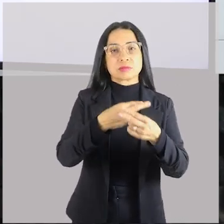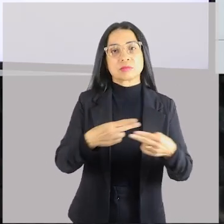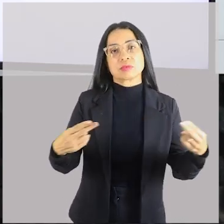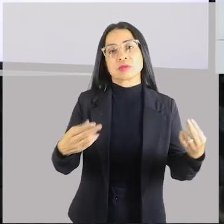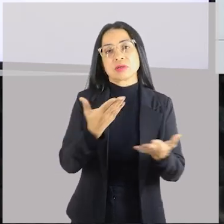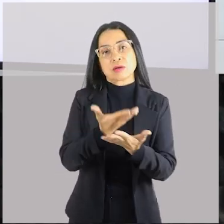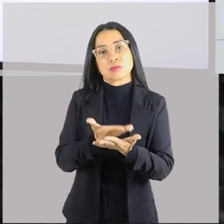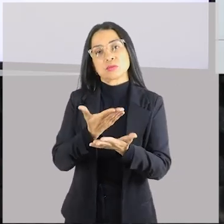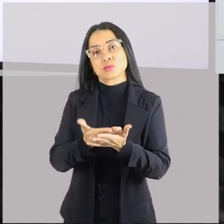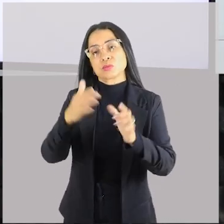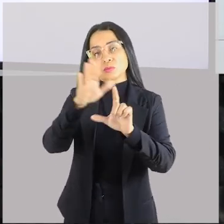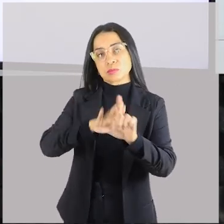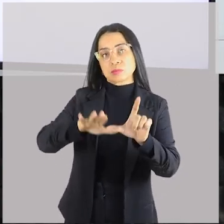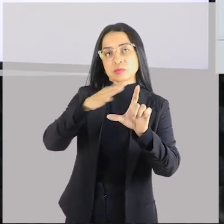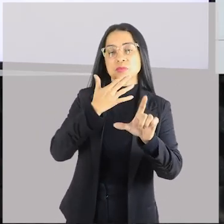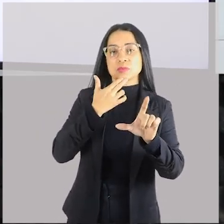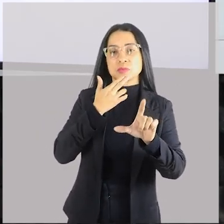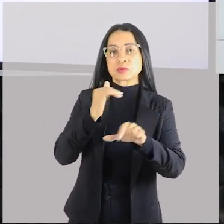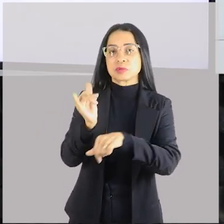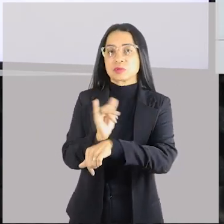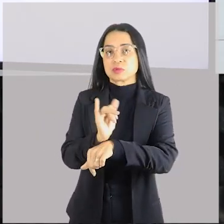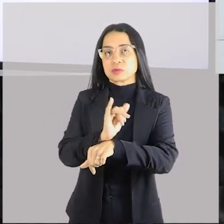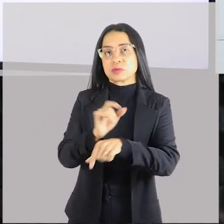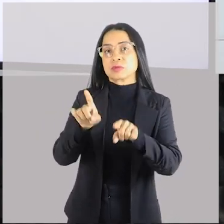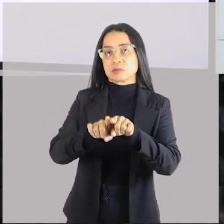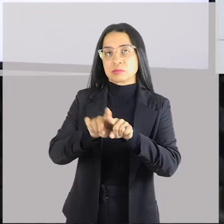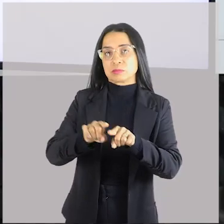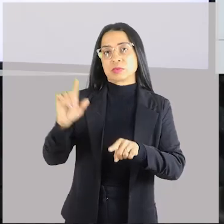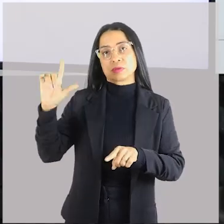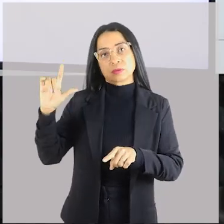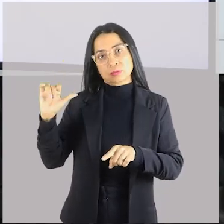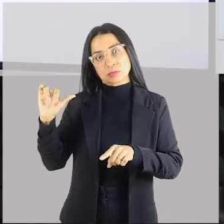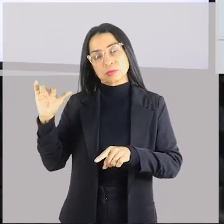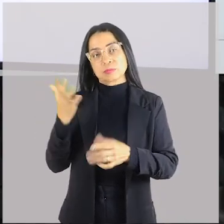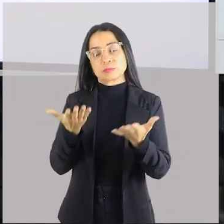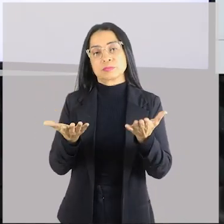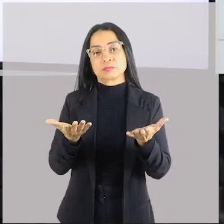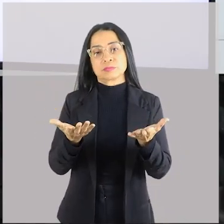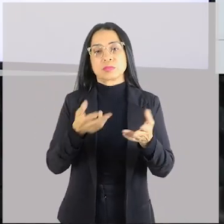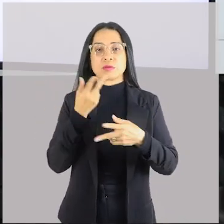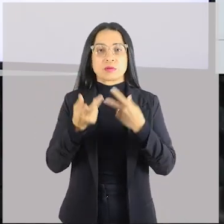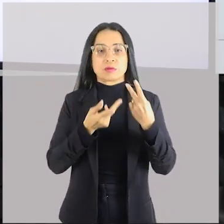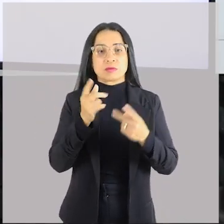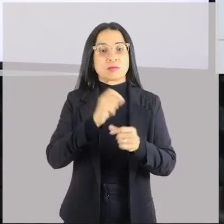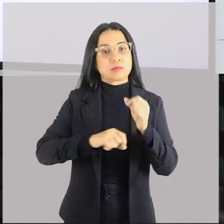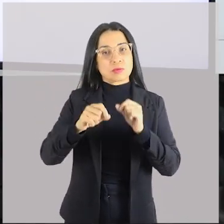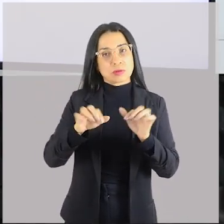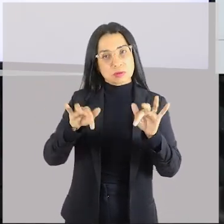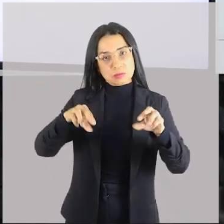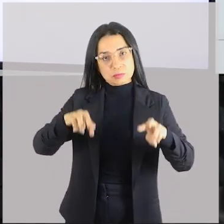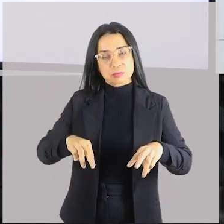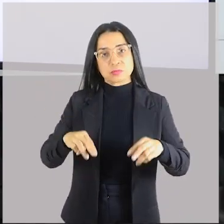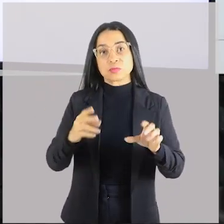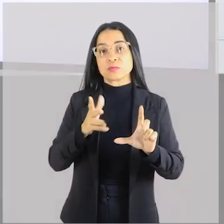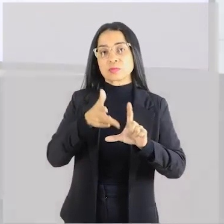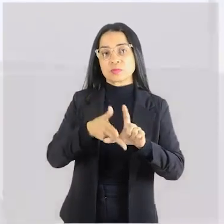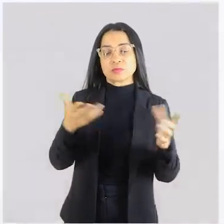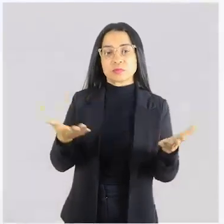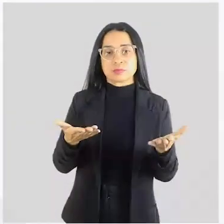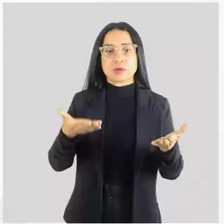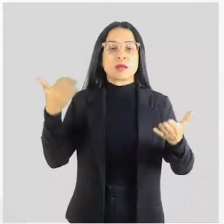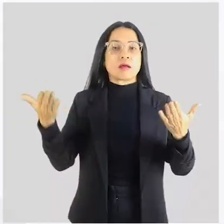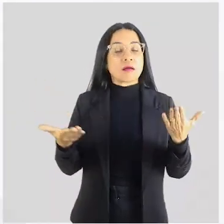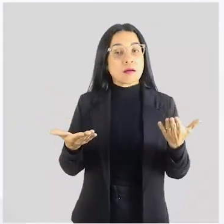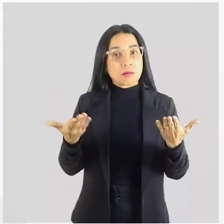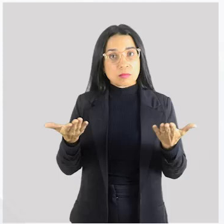plataforma galves dias no YouTube e no Instagram tem bastante dica corre lá eu vou falar isso de novo no final do vídeo bom pra gente falar de